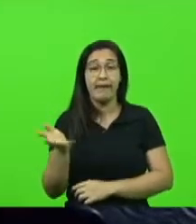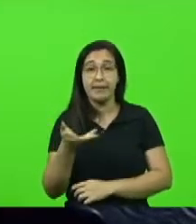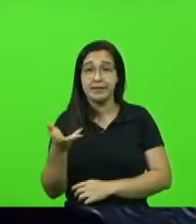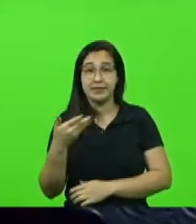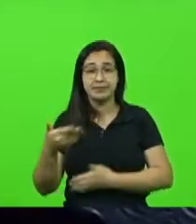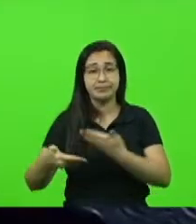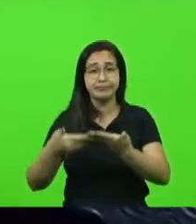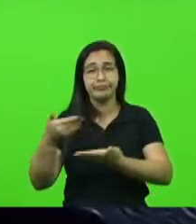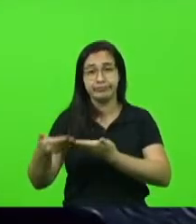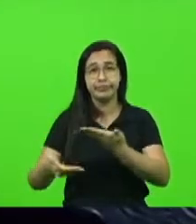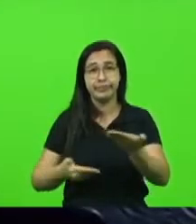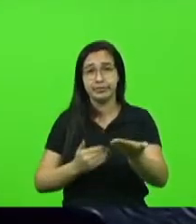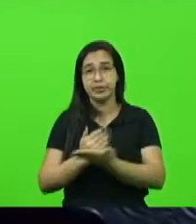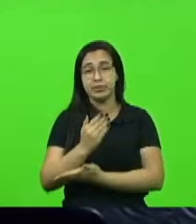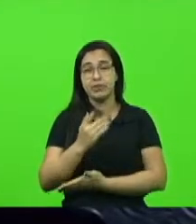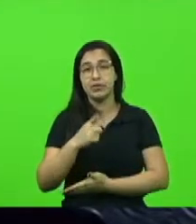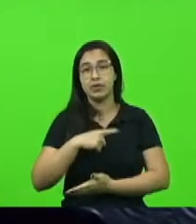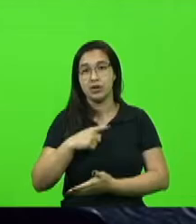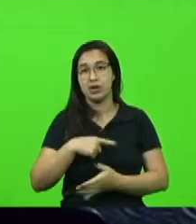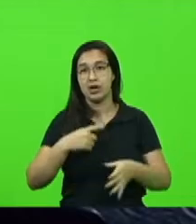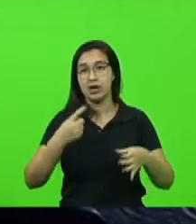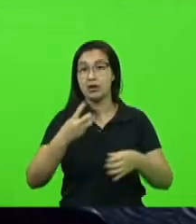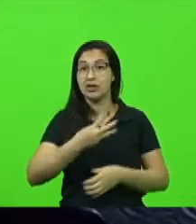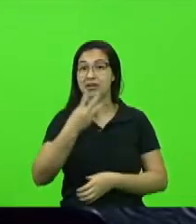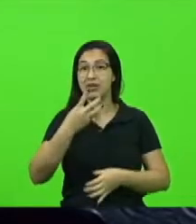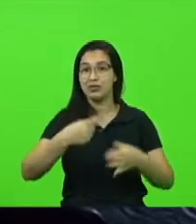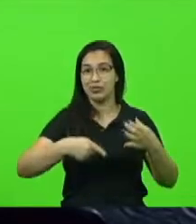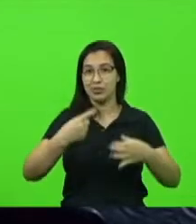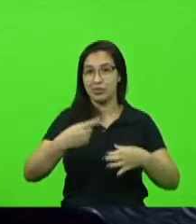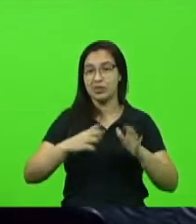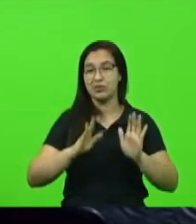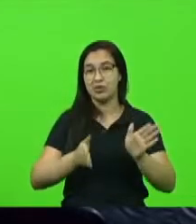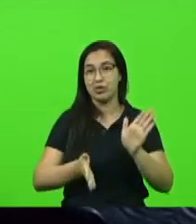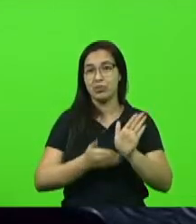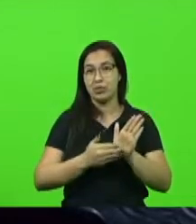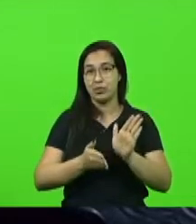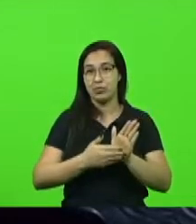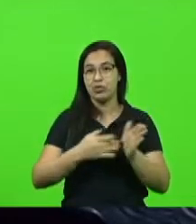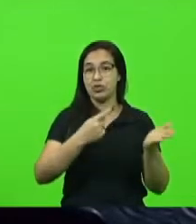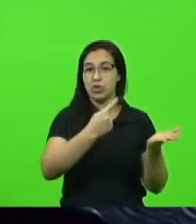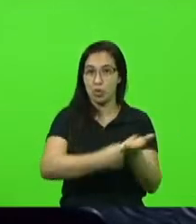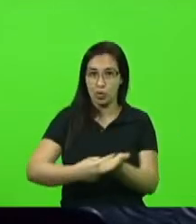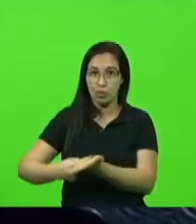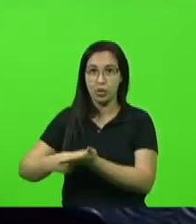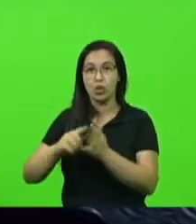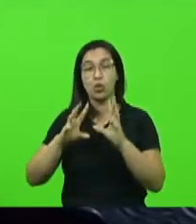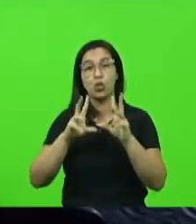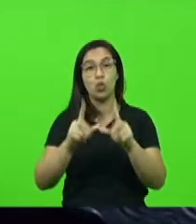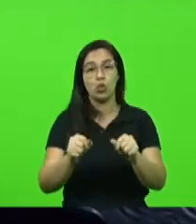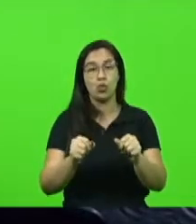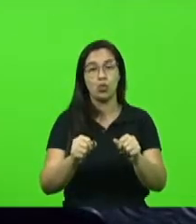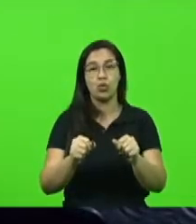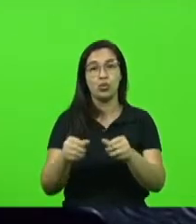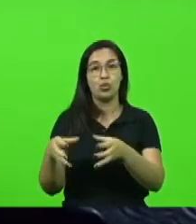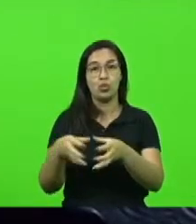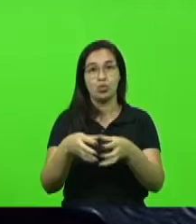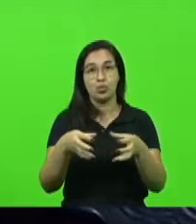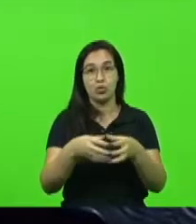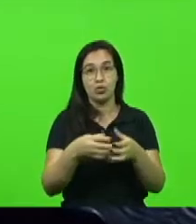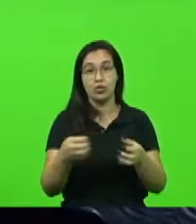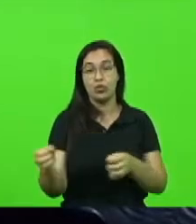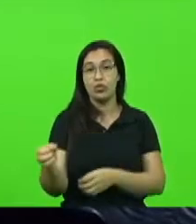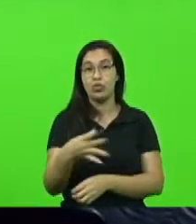que passa por 3 comissões, pois a proposta já chega com acordo entre as partes e o novo piso passa a vigorar em janeiro